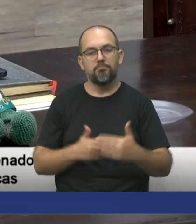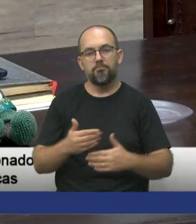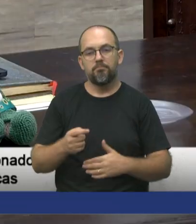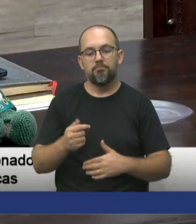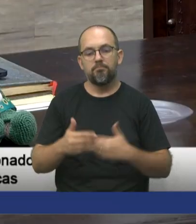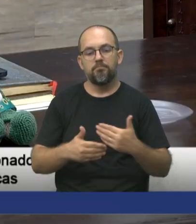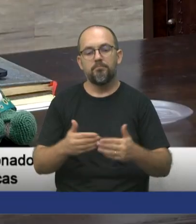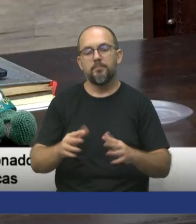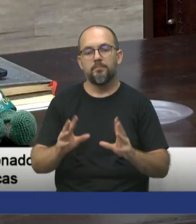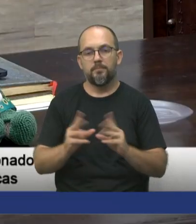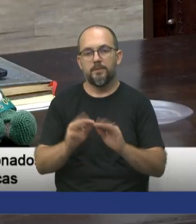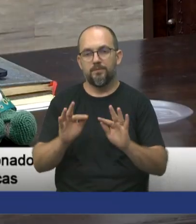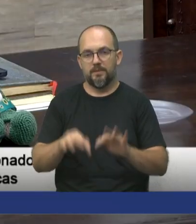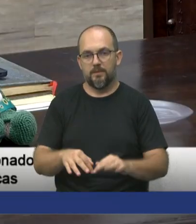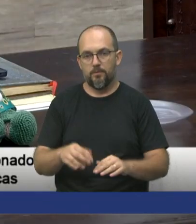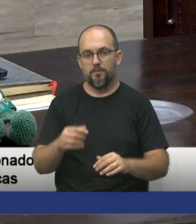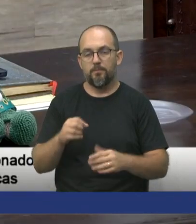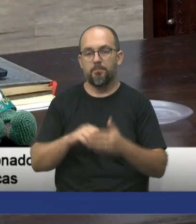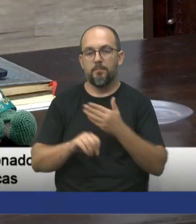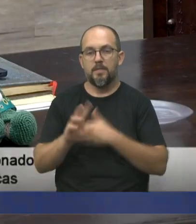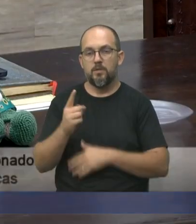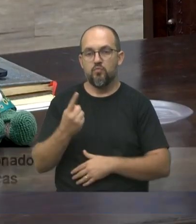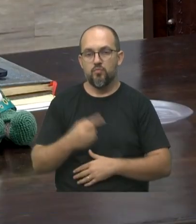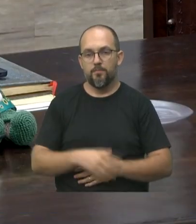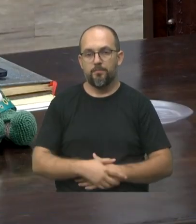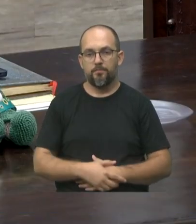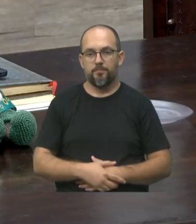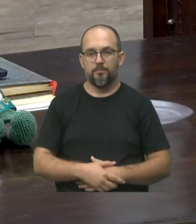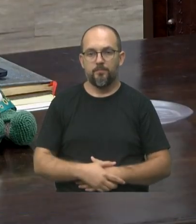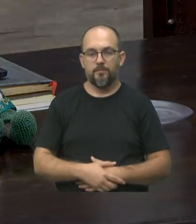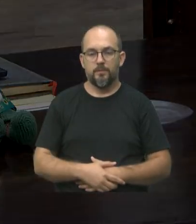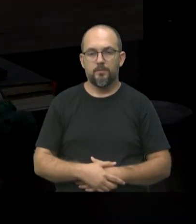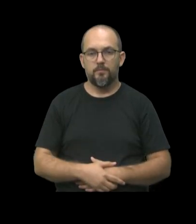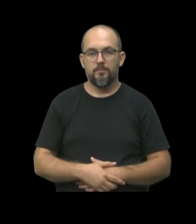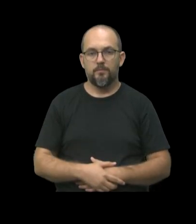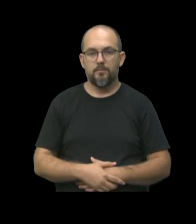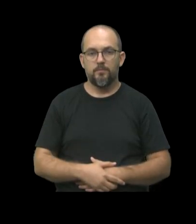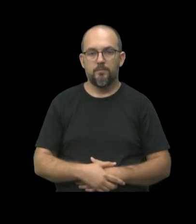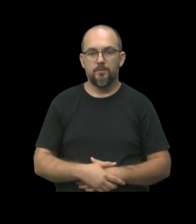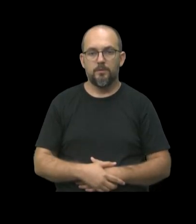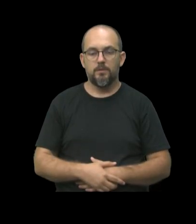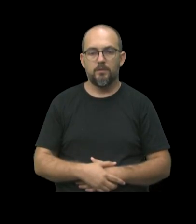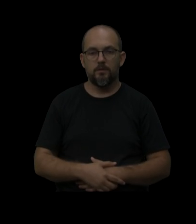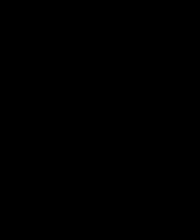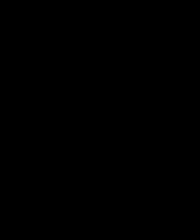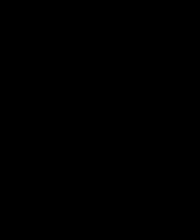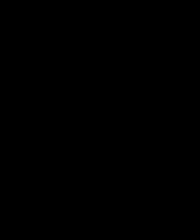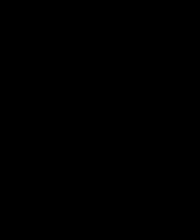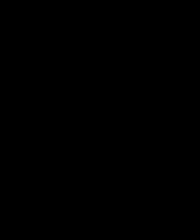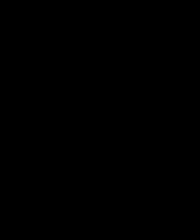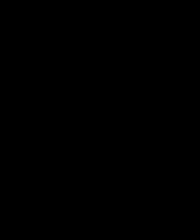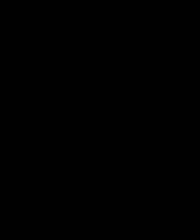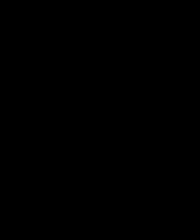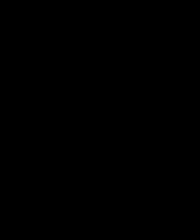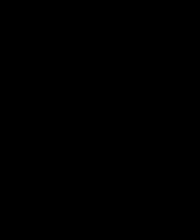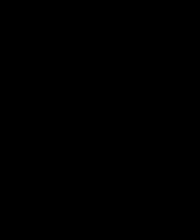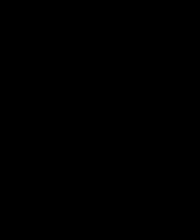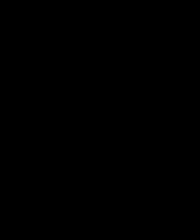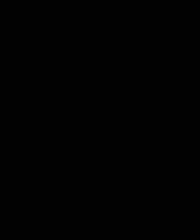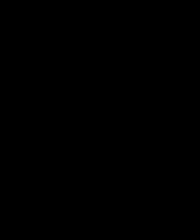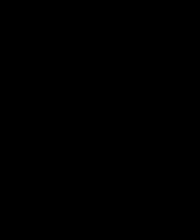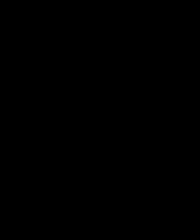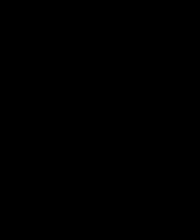as considerações finais. Pasta 1, por favor, Carlinhos. Esse quase precisava de luz apagada.